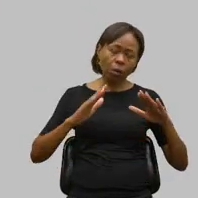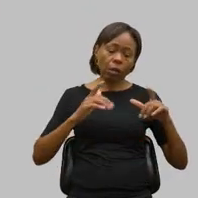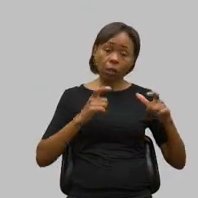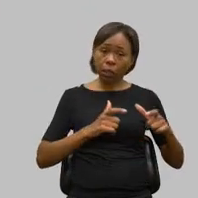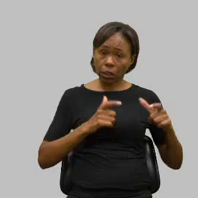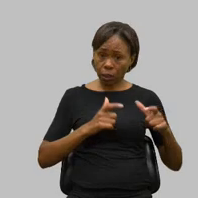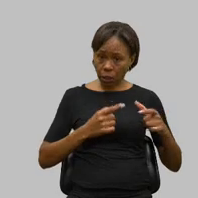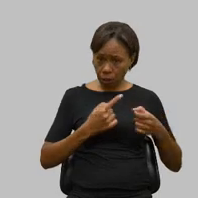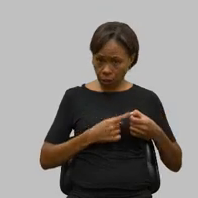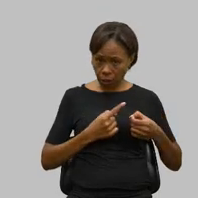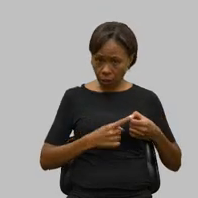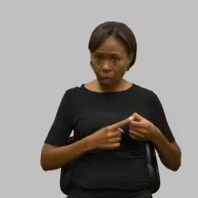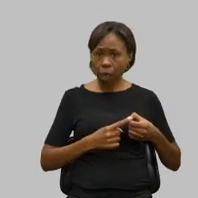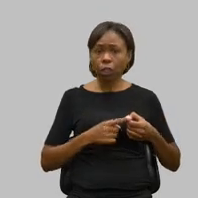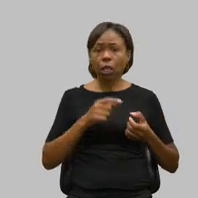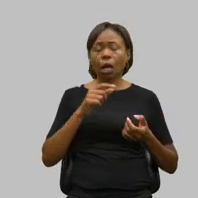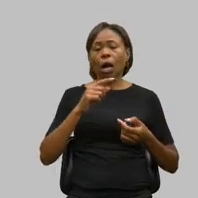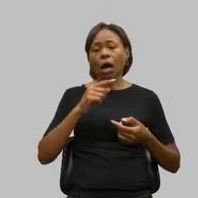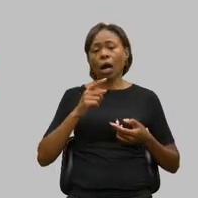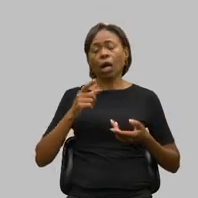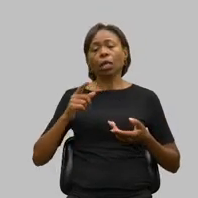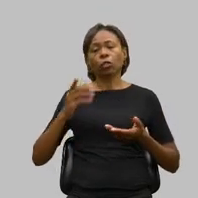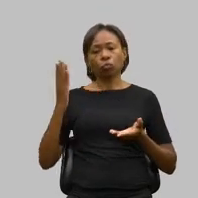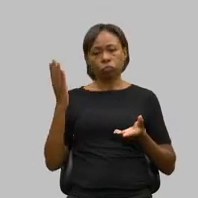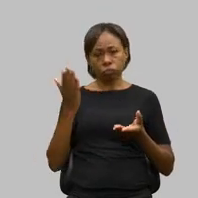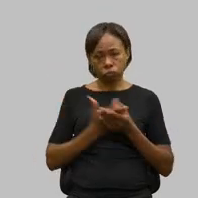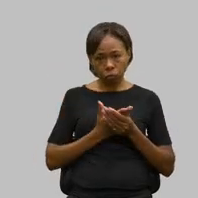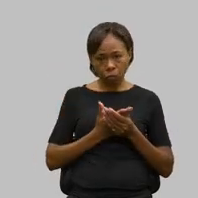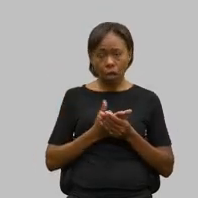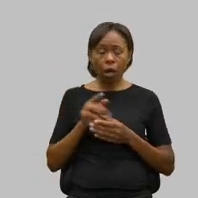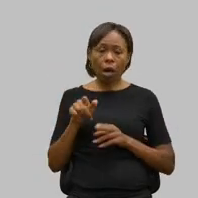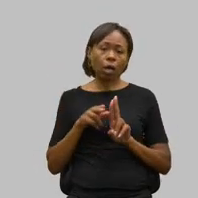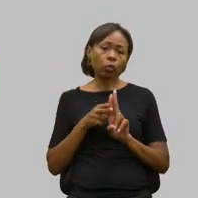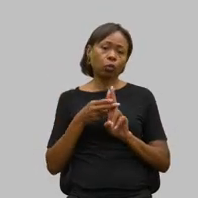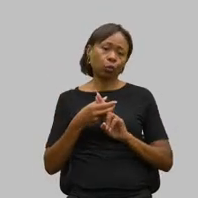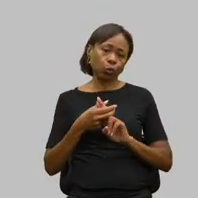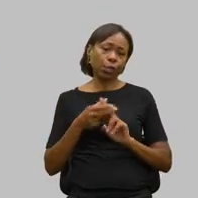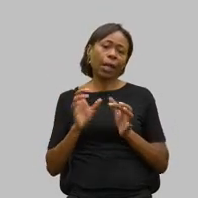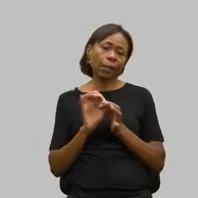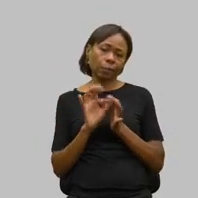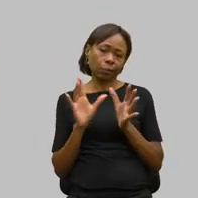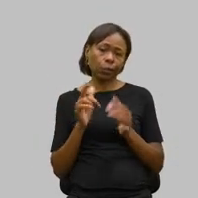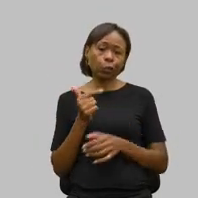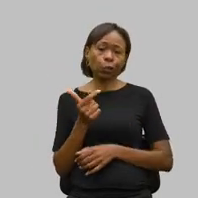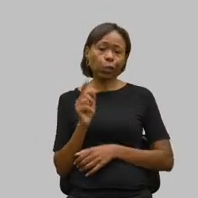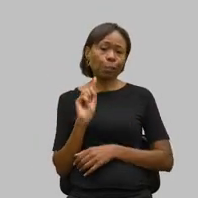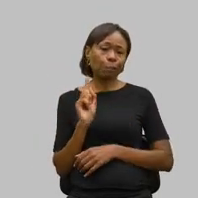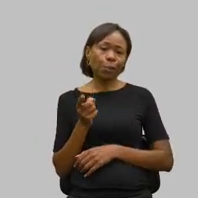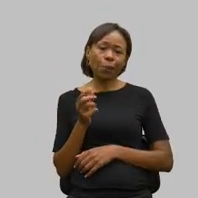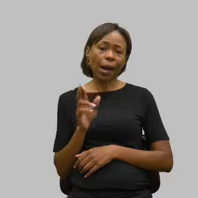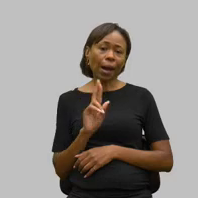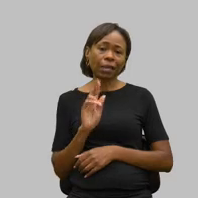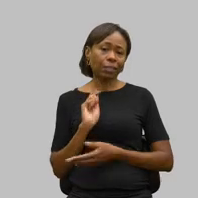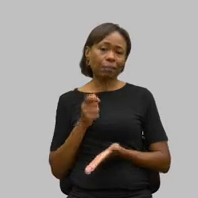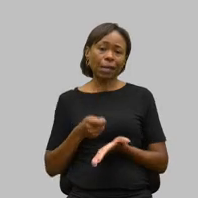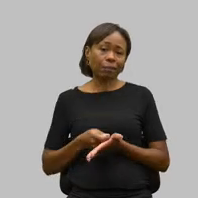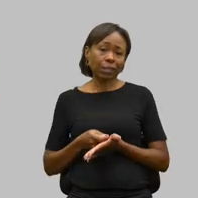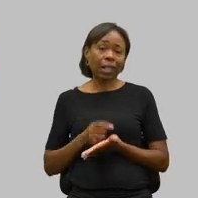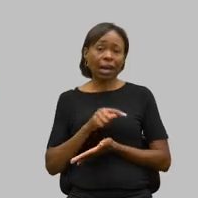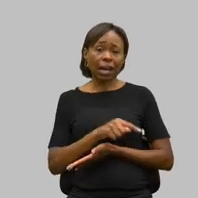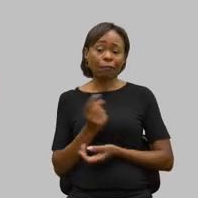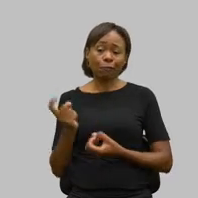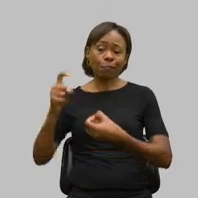e o SUS em uma semana autorizou o pagamento de R$ 12 mil. Aí o paciente pôde voltar ao nosso hospital e ser operado.